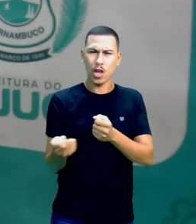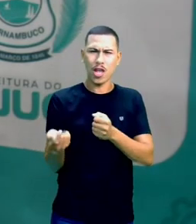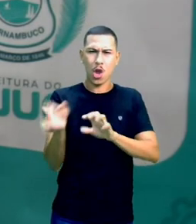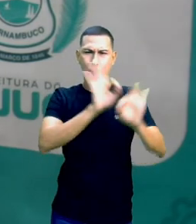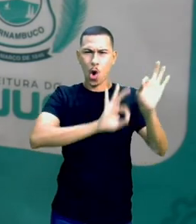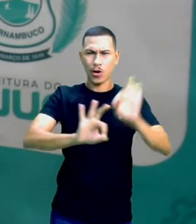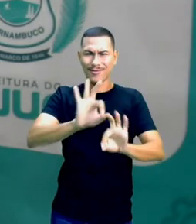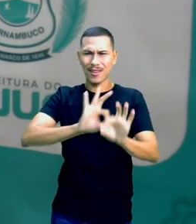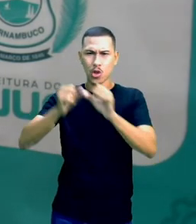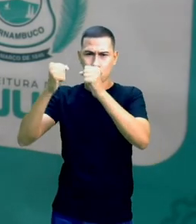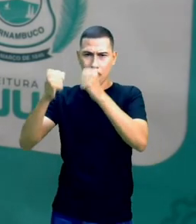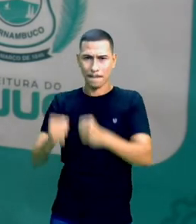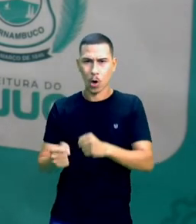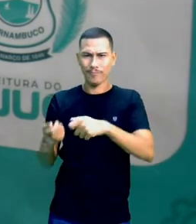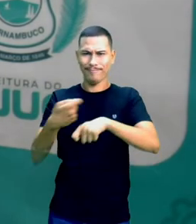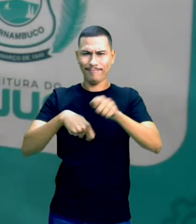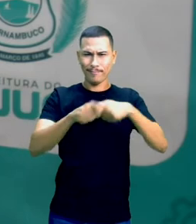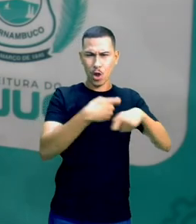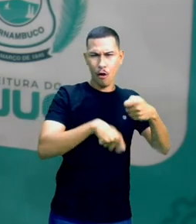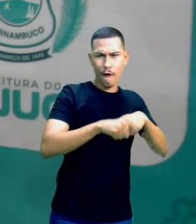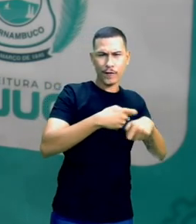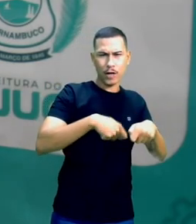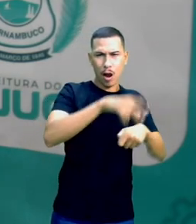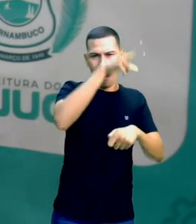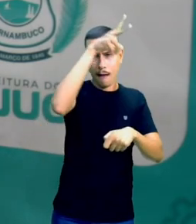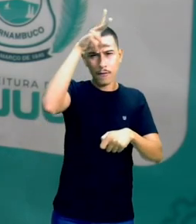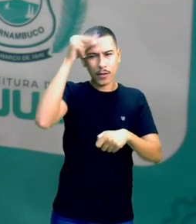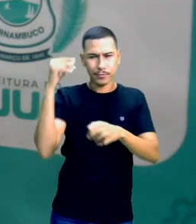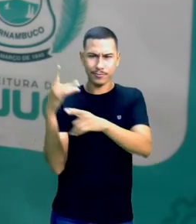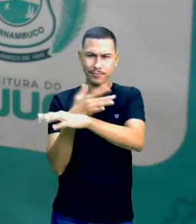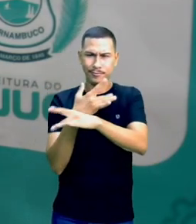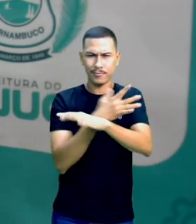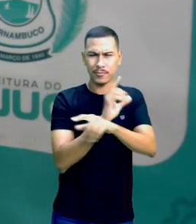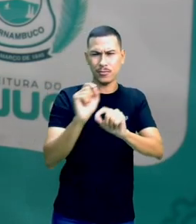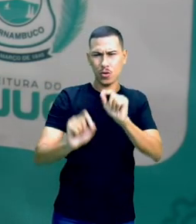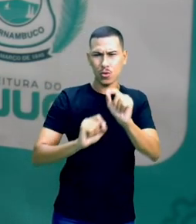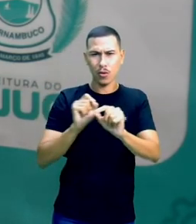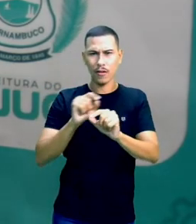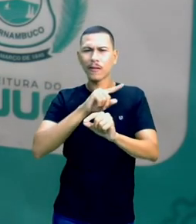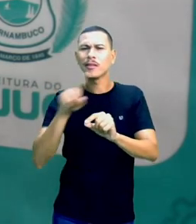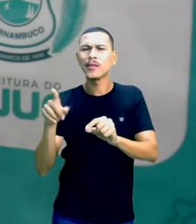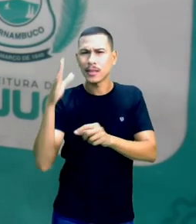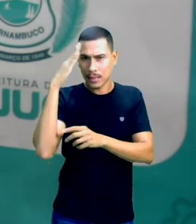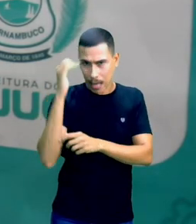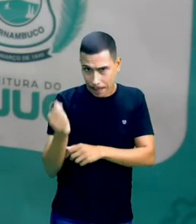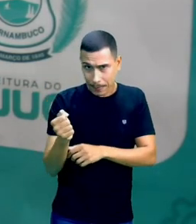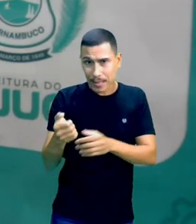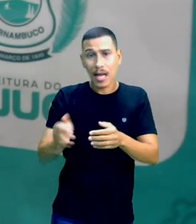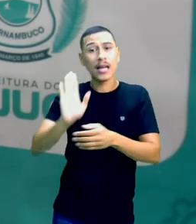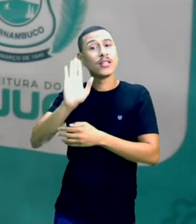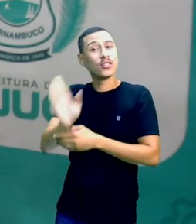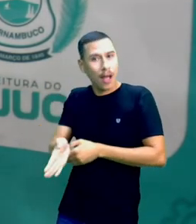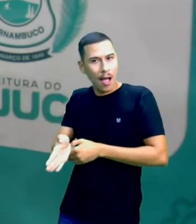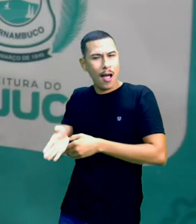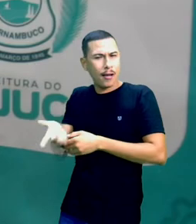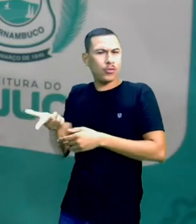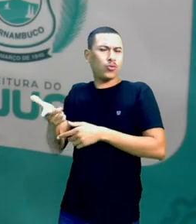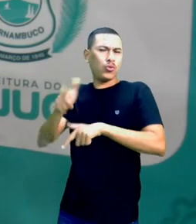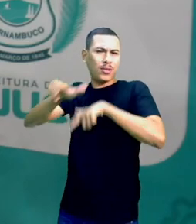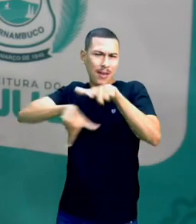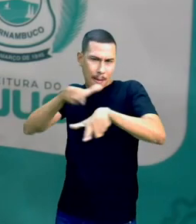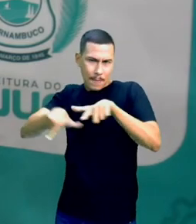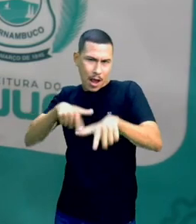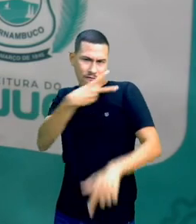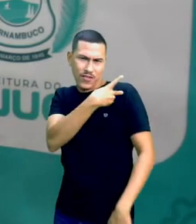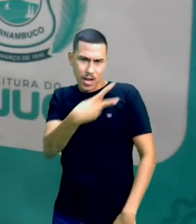poder legislativo do município. O que é o que você sabia já das atividades sobre os